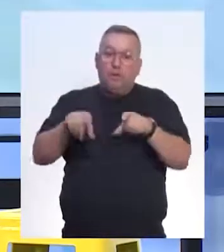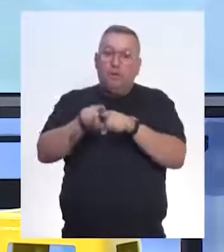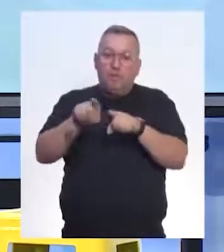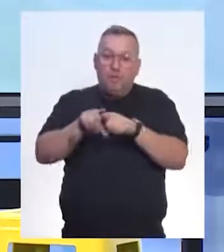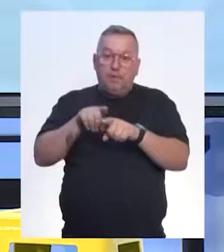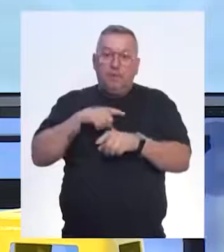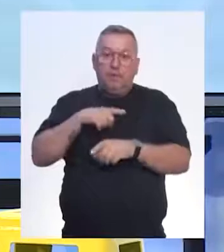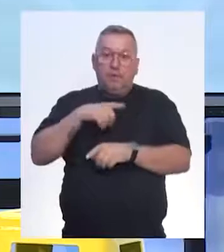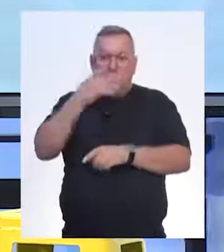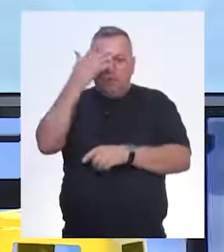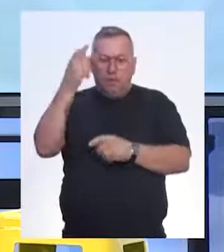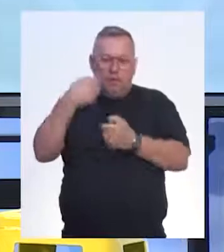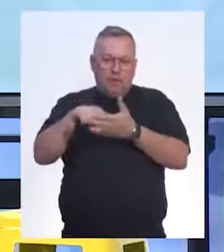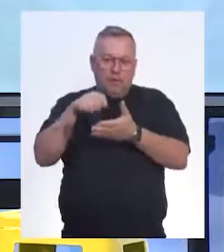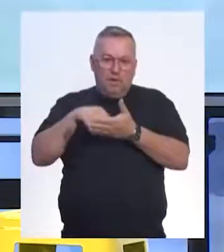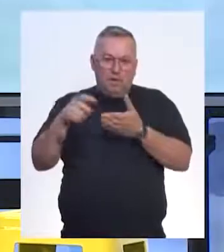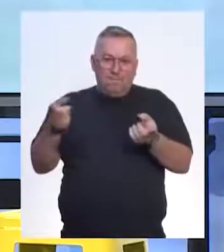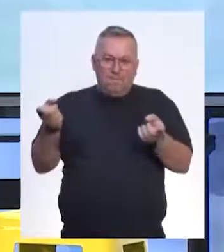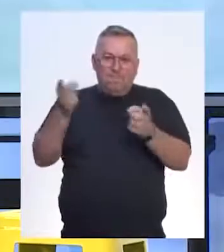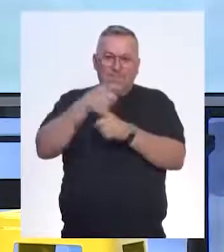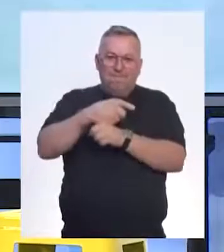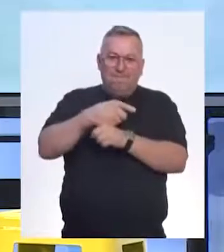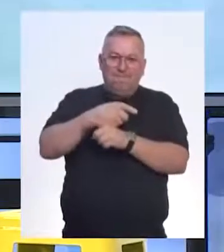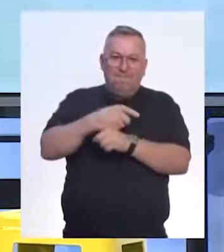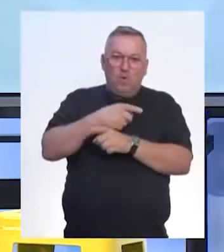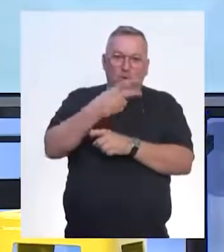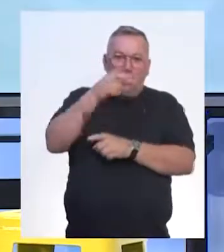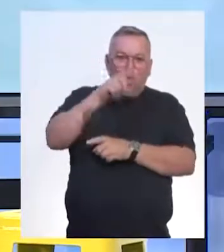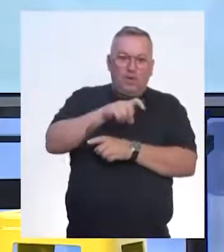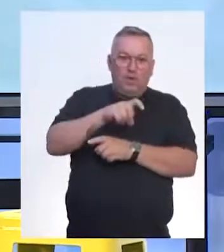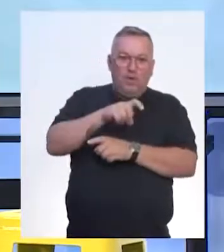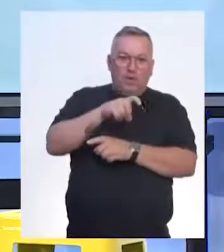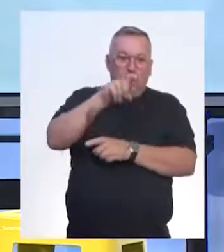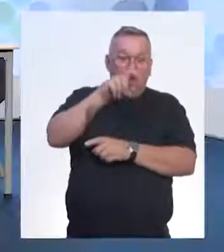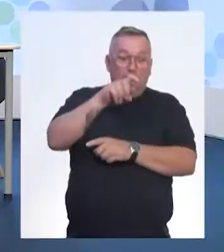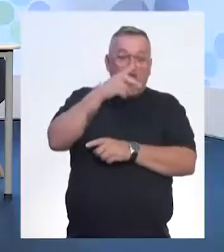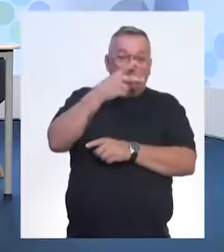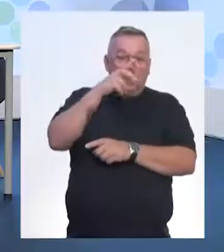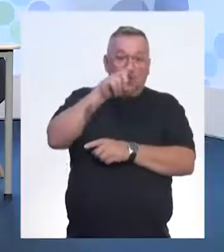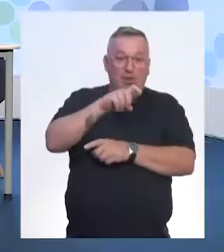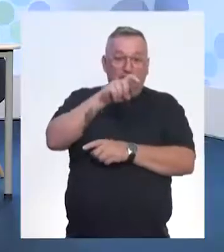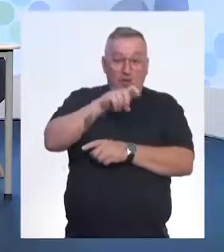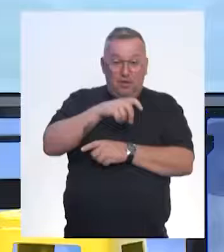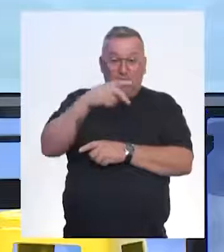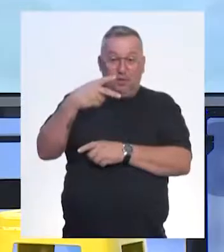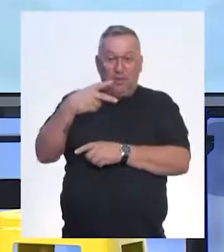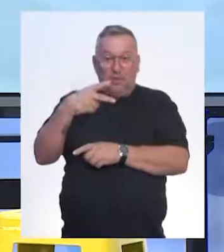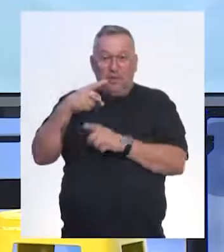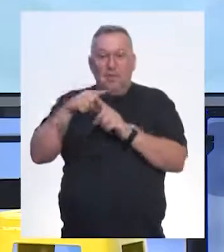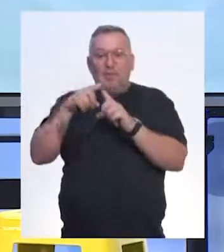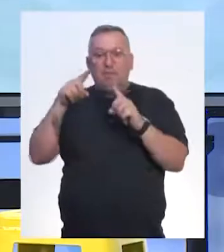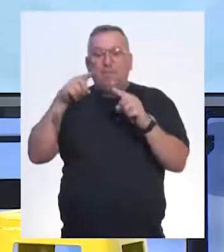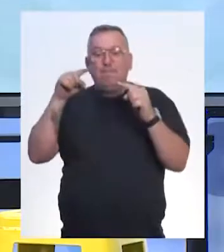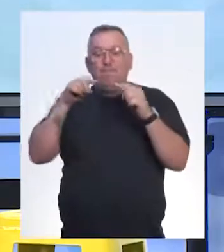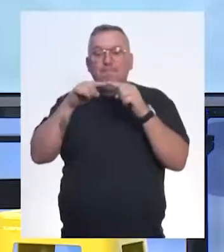Tem gente que escreve até o contrário. Ao invés de escrever 2x, escreve x2. Mas o